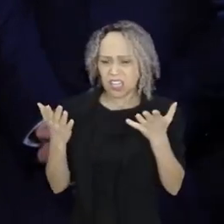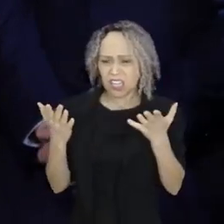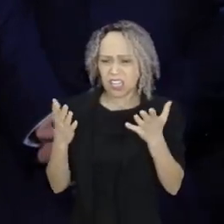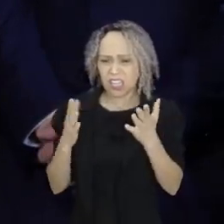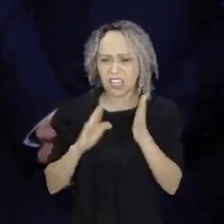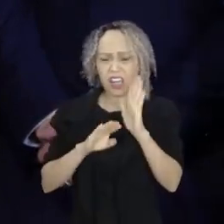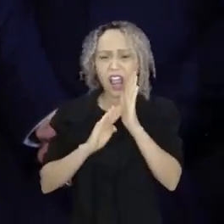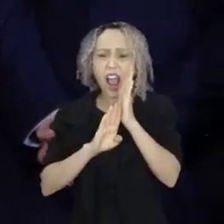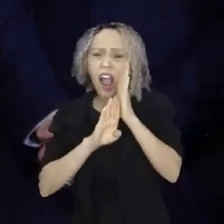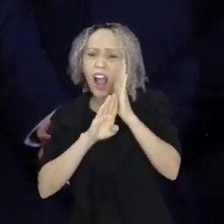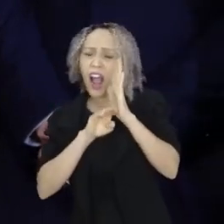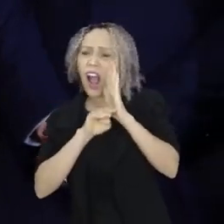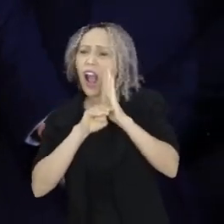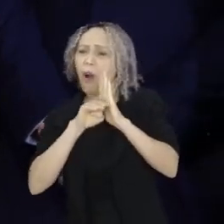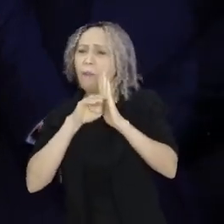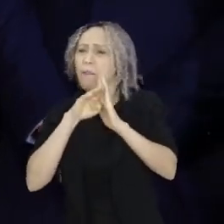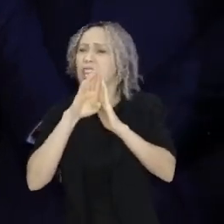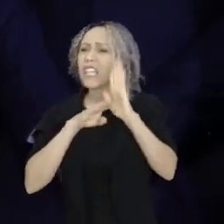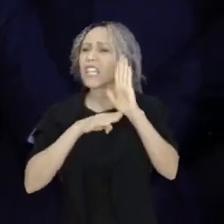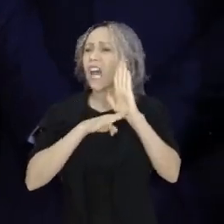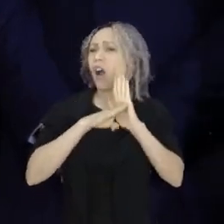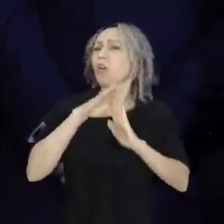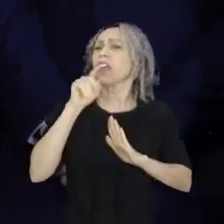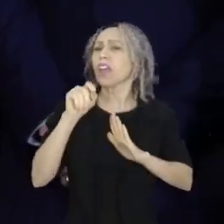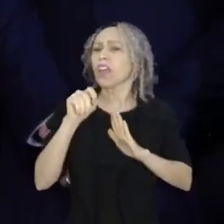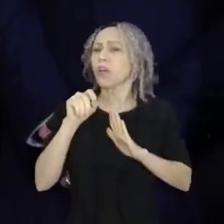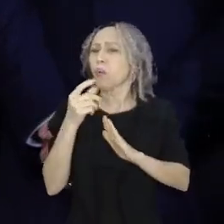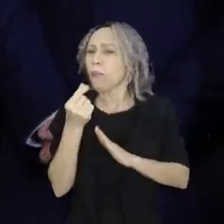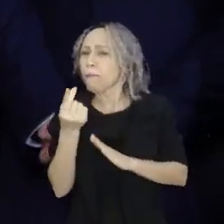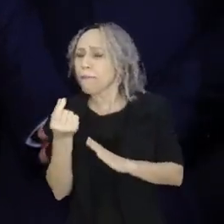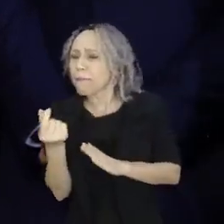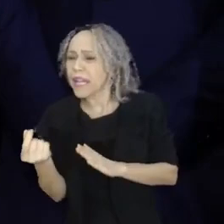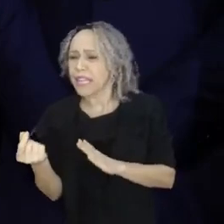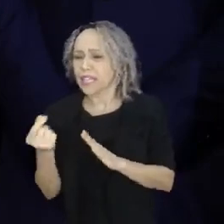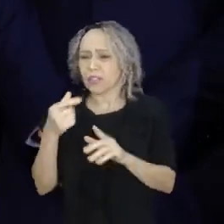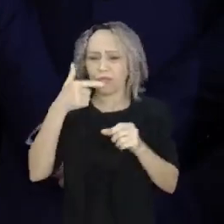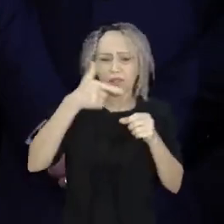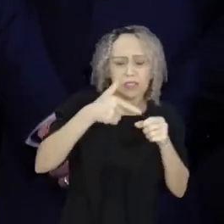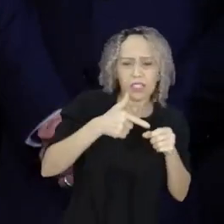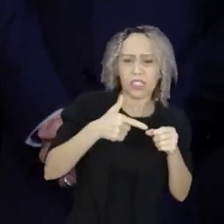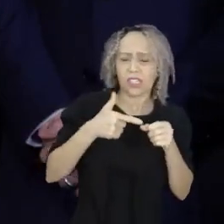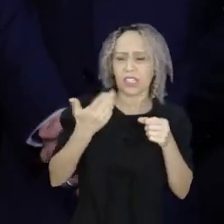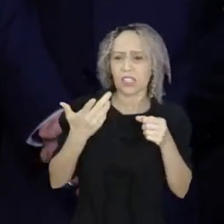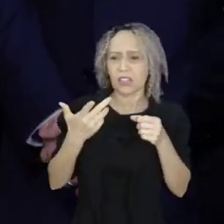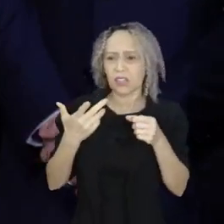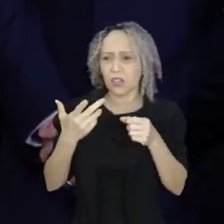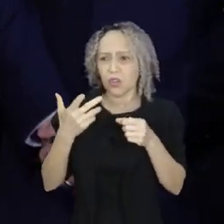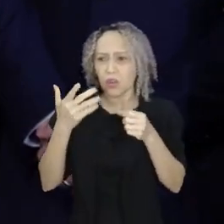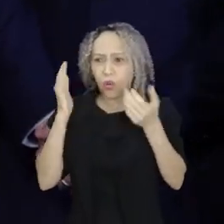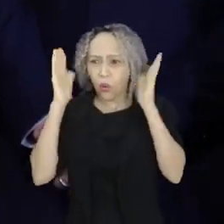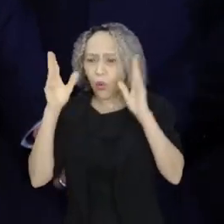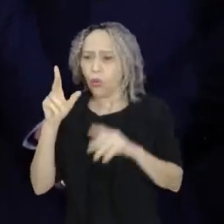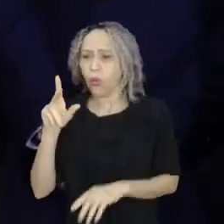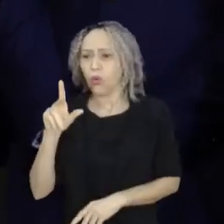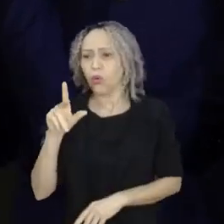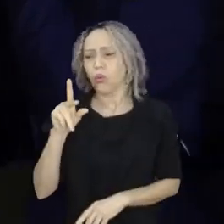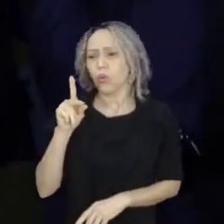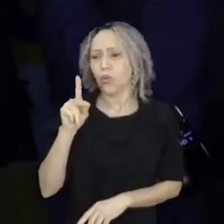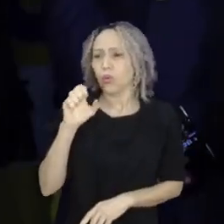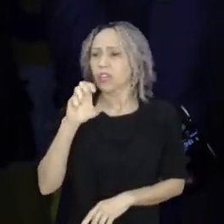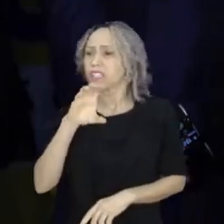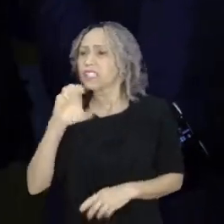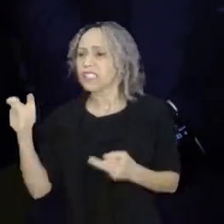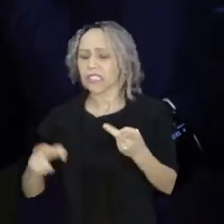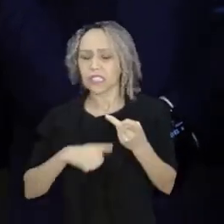Para reduzir preço do gasolina, do petróleo, do óleo e do gás, a gente não